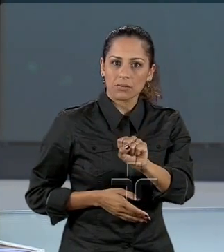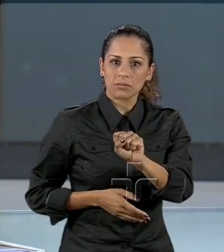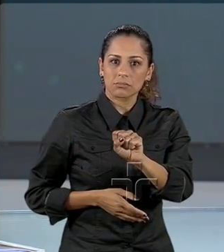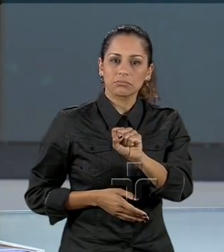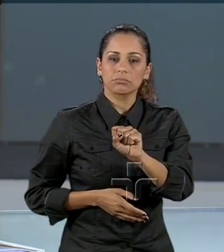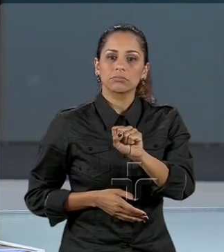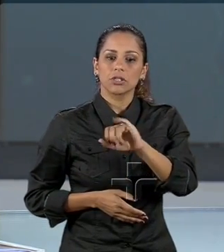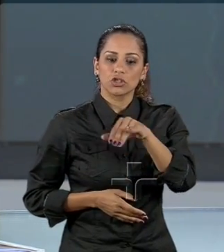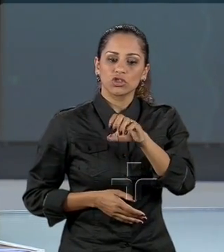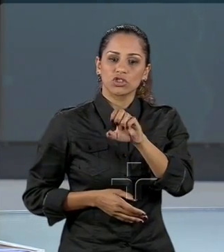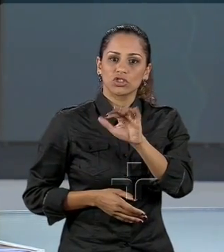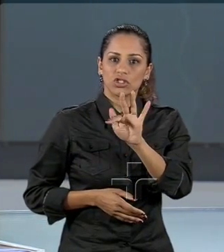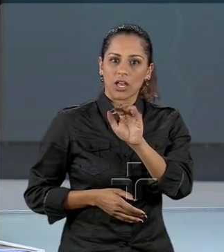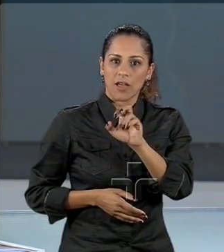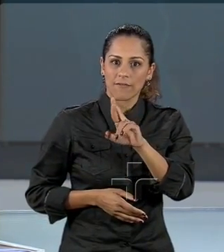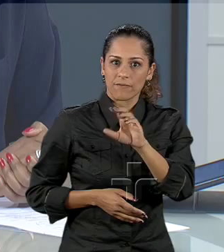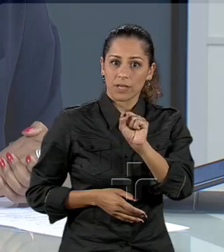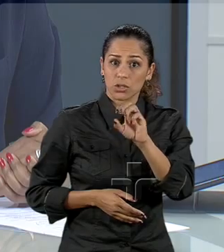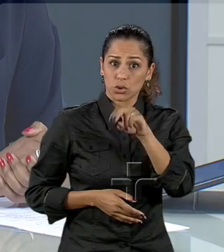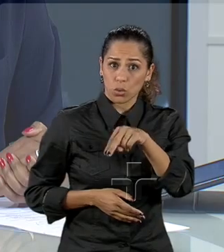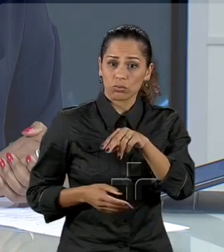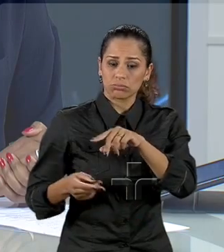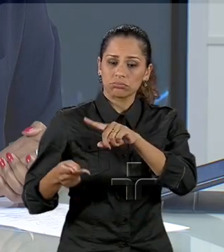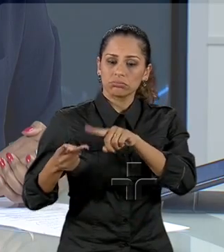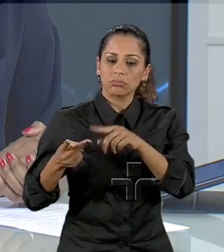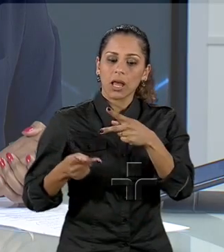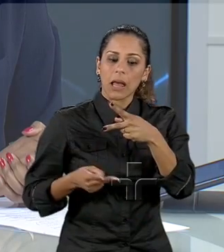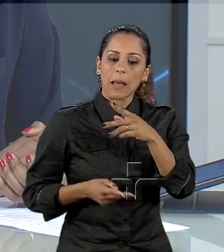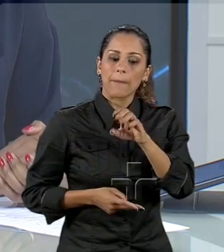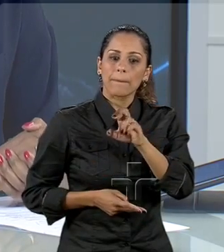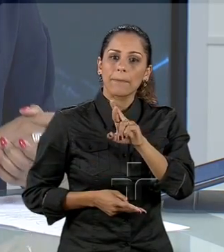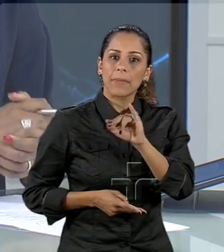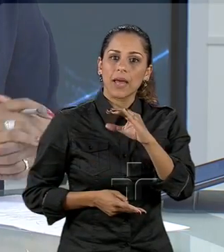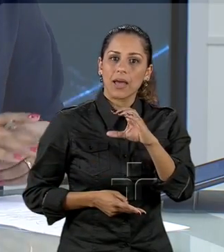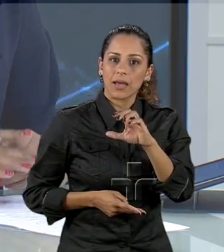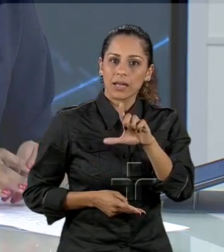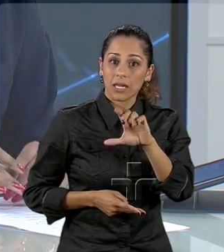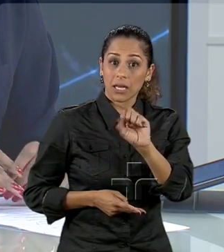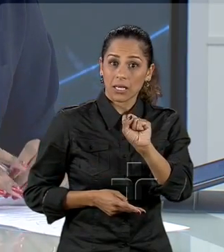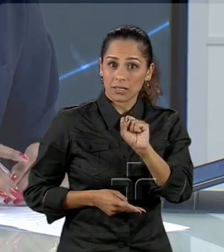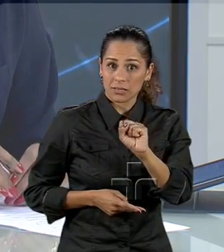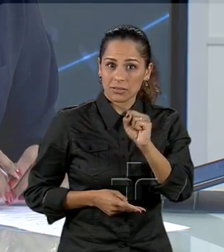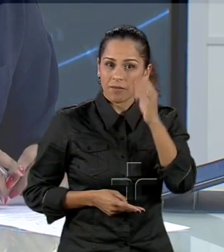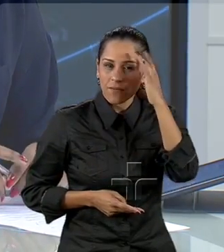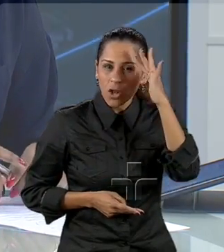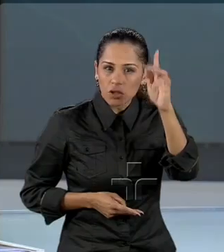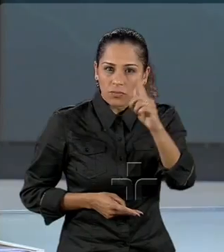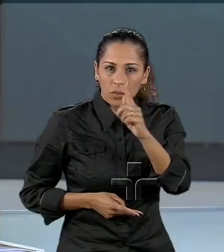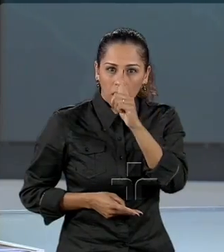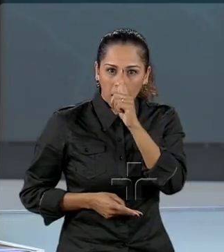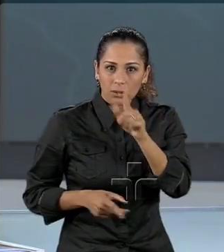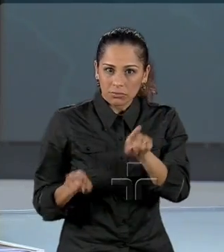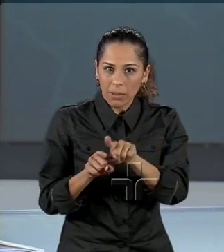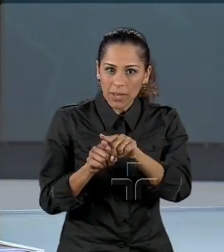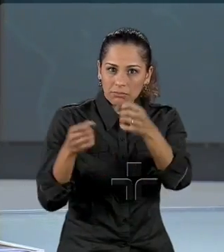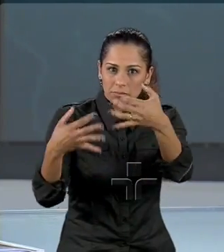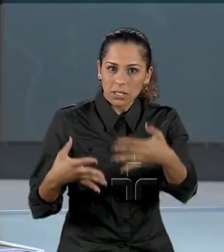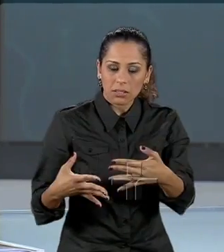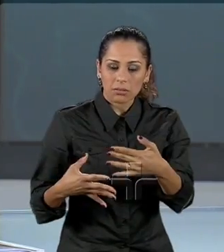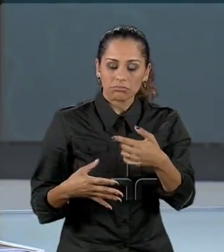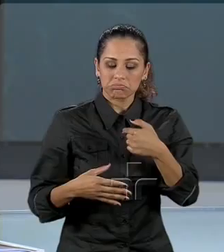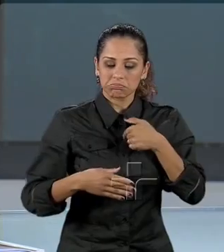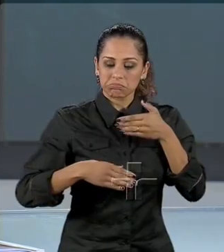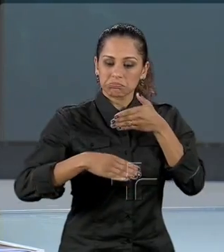de Péricles, não é? O administrador e filósofo grego, dizendo: eu participo da